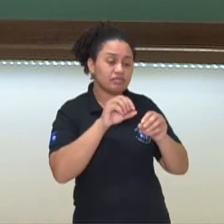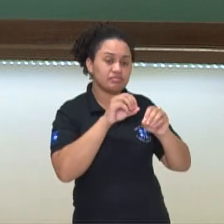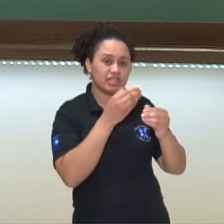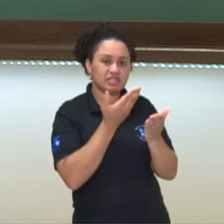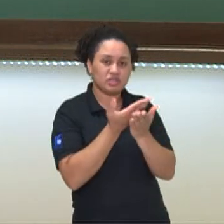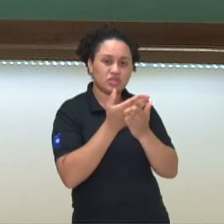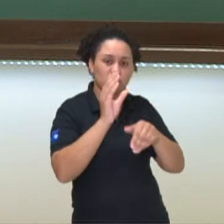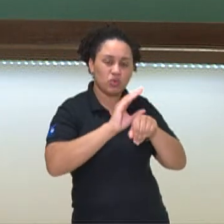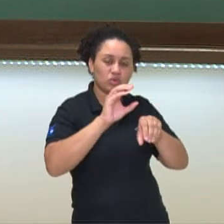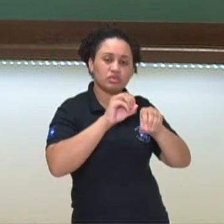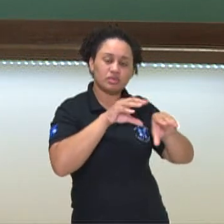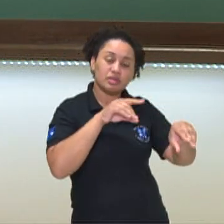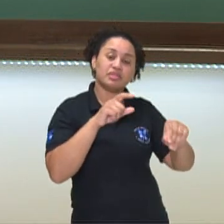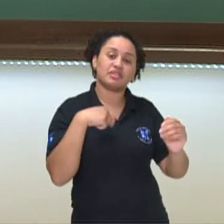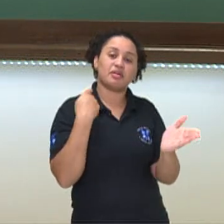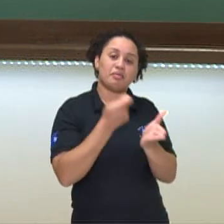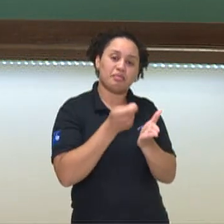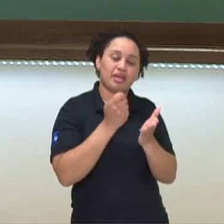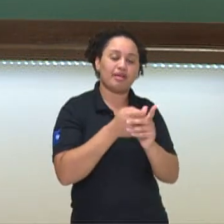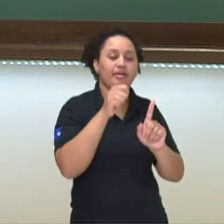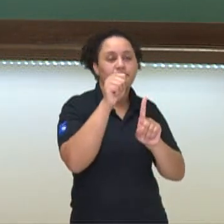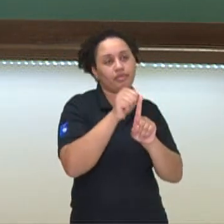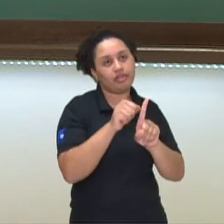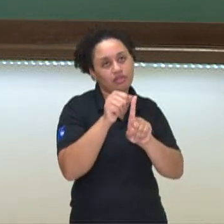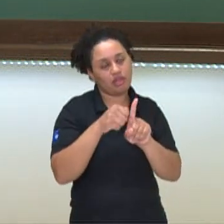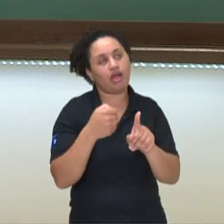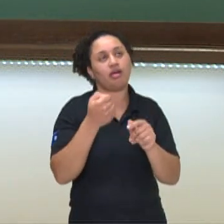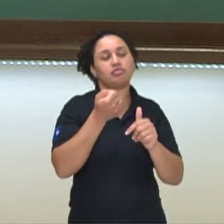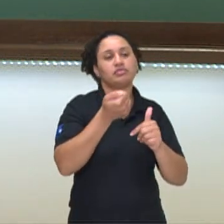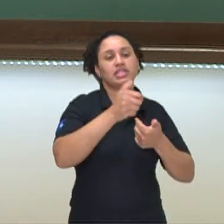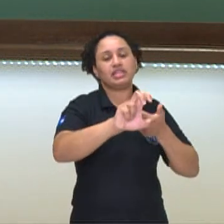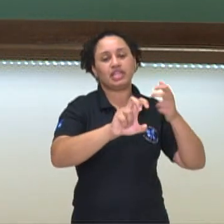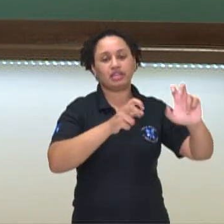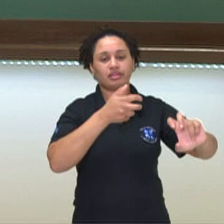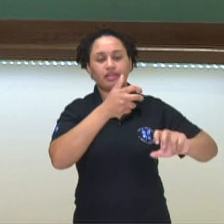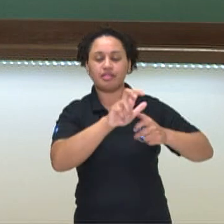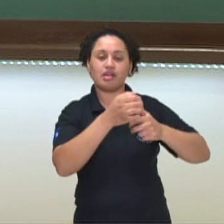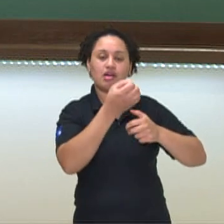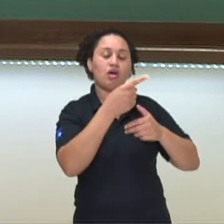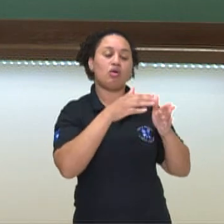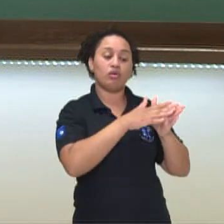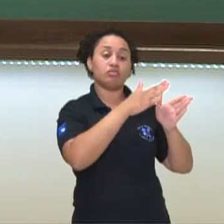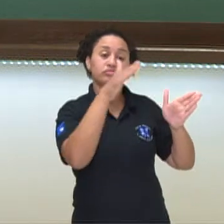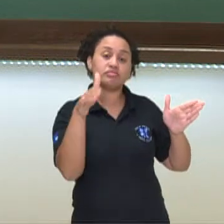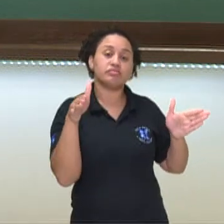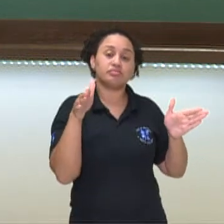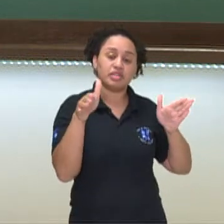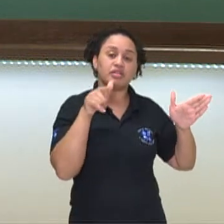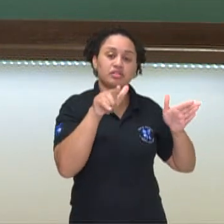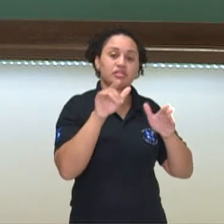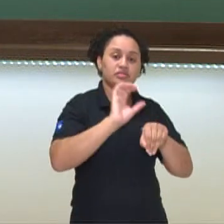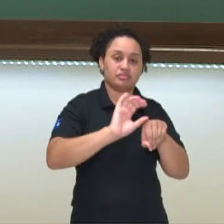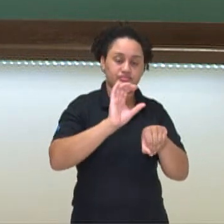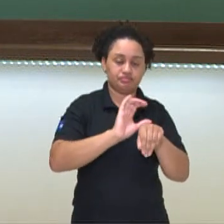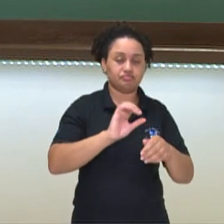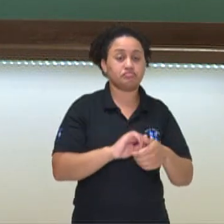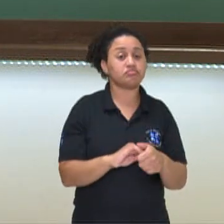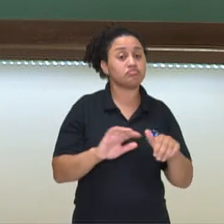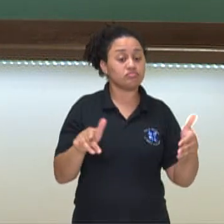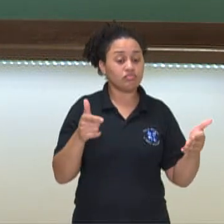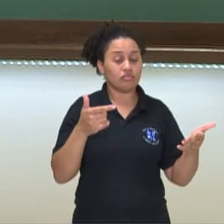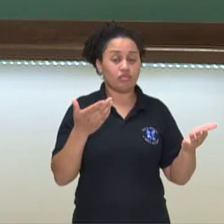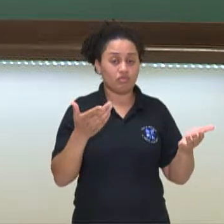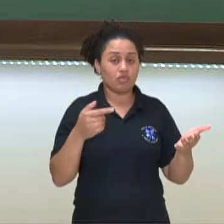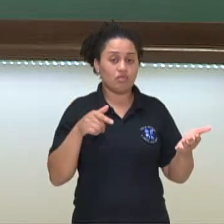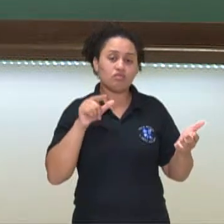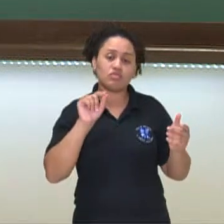pagamentos periódicos, sejam eles mensais, quinzenais ou pelo período da vigência daquele curso. A partir do momento que